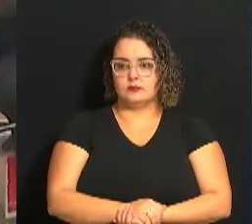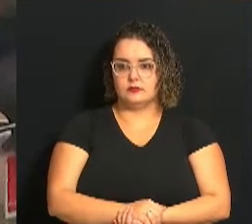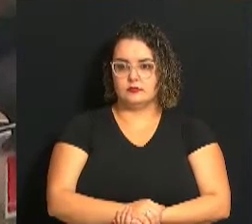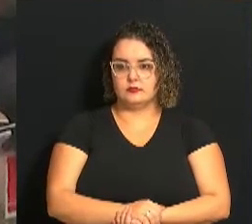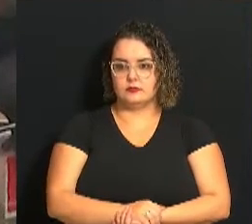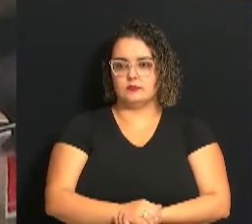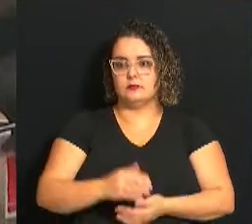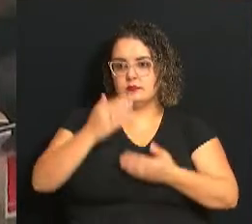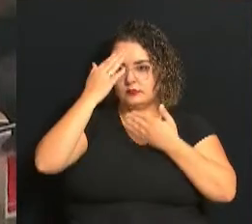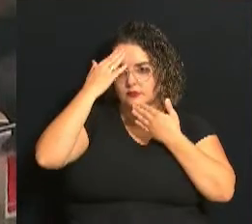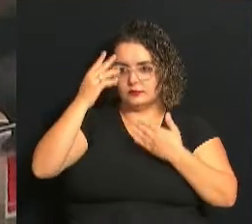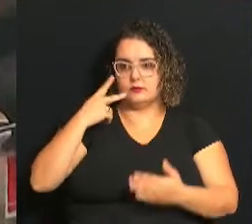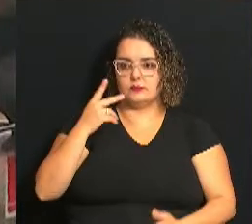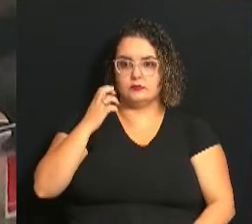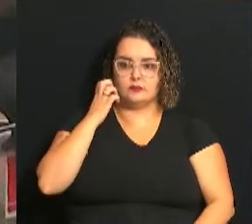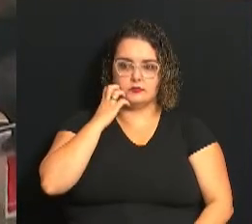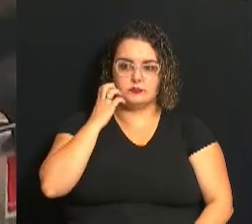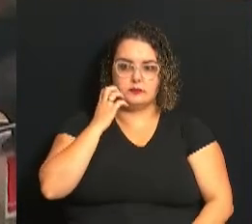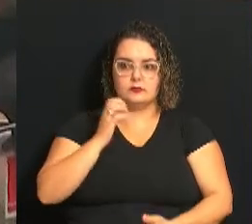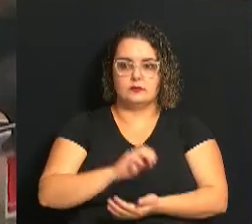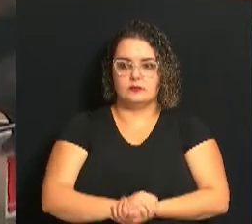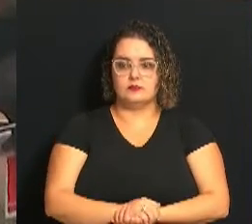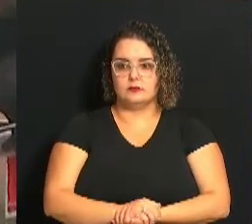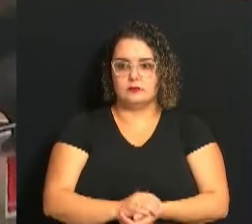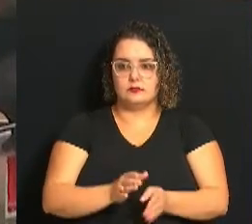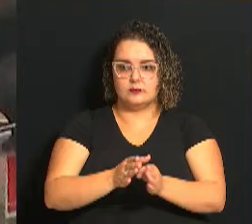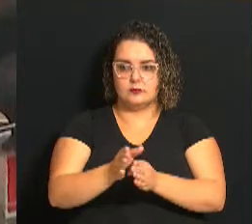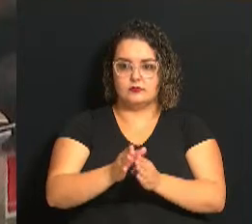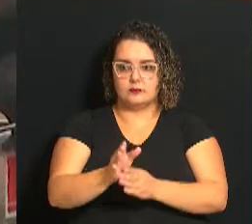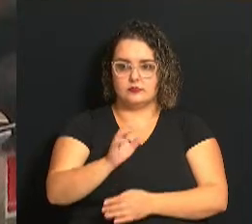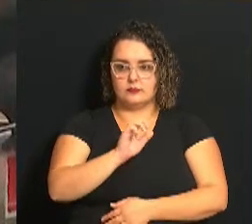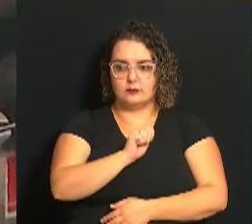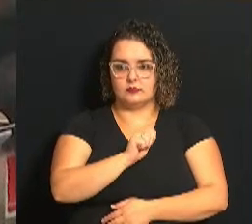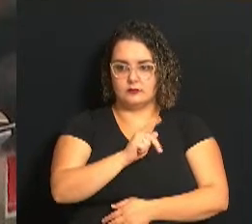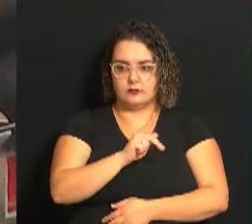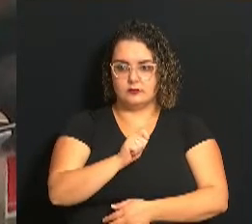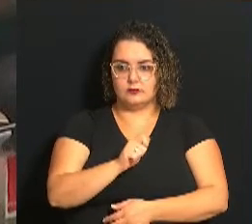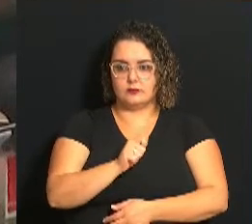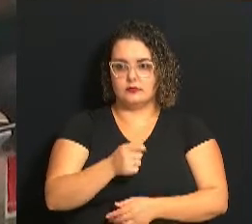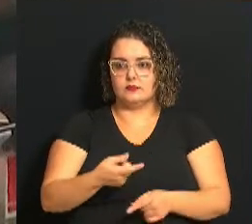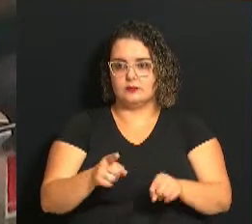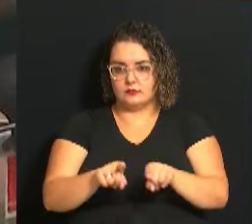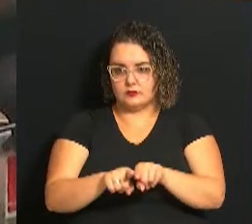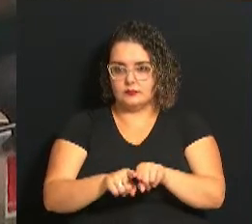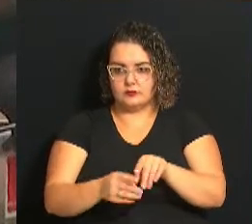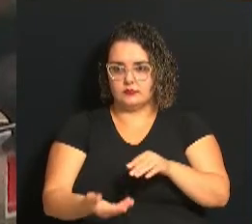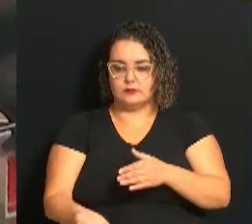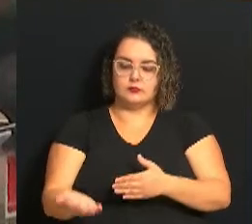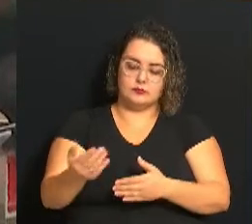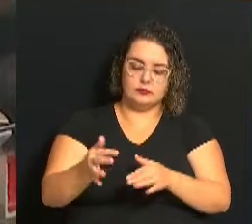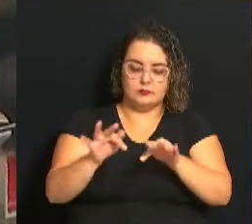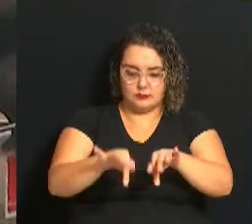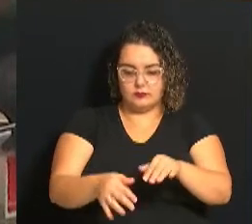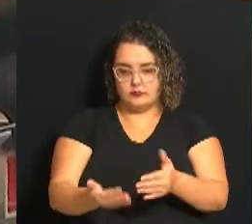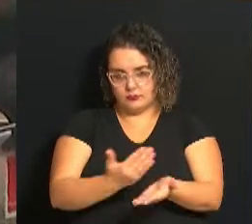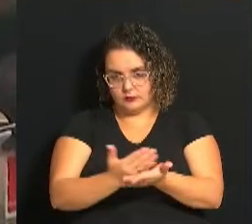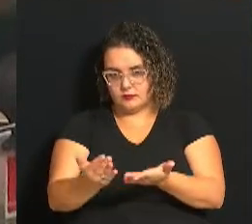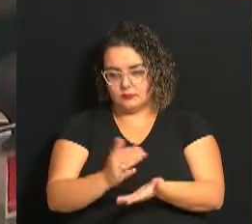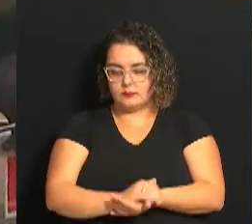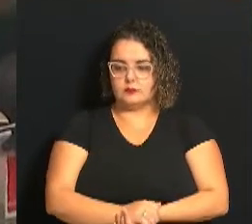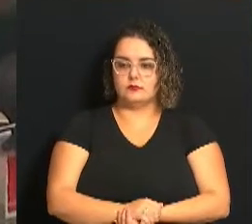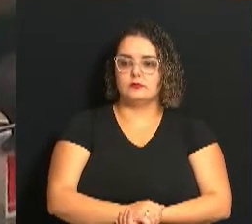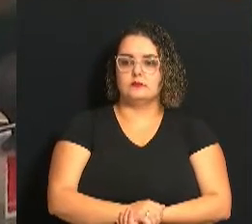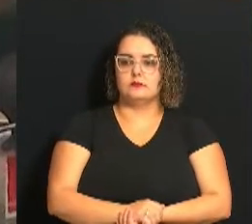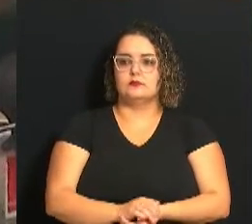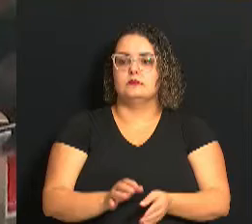Obrigada, vereador Igor. Vou começar, então, pelo Conselho da APA, que foi o último, vou também de trás para frente aqui. Então, realmente, o Conselho ele já